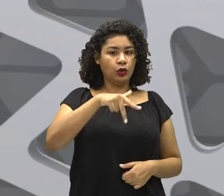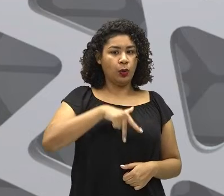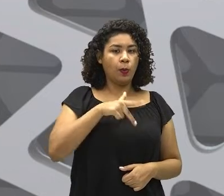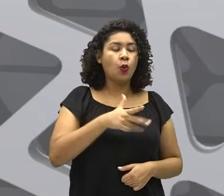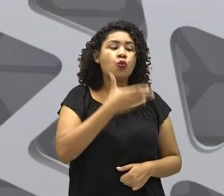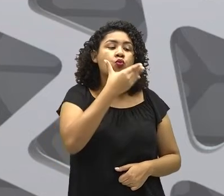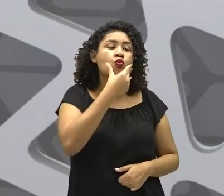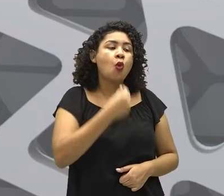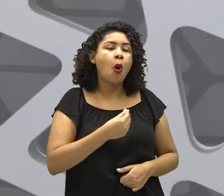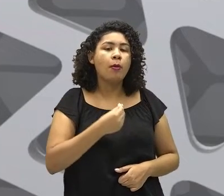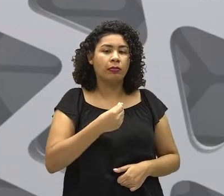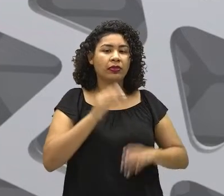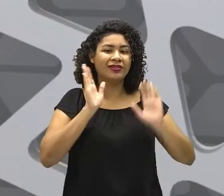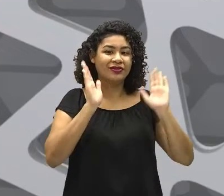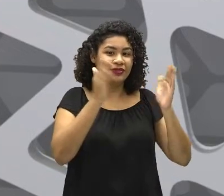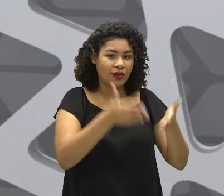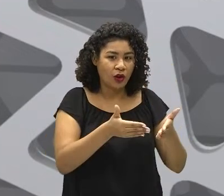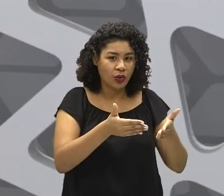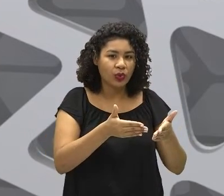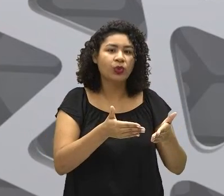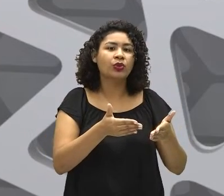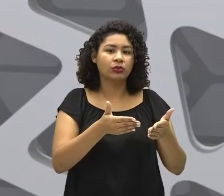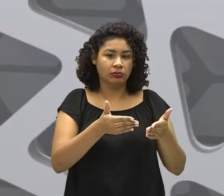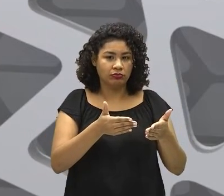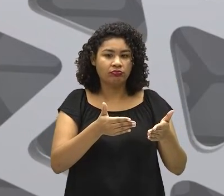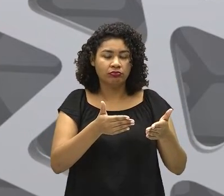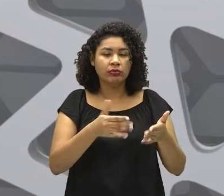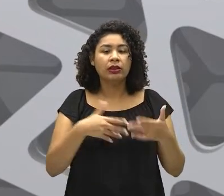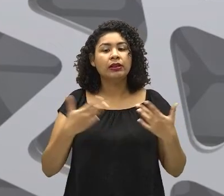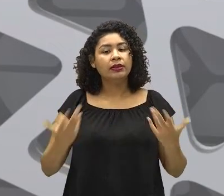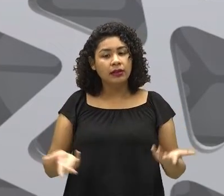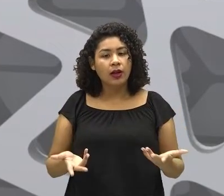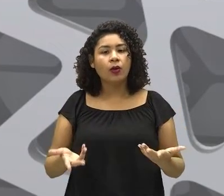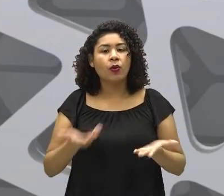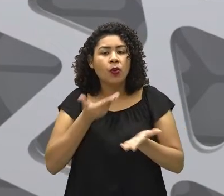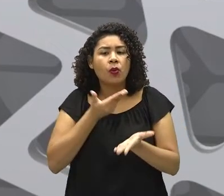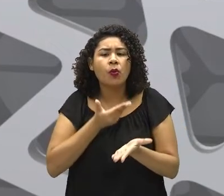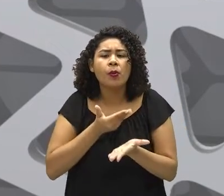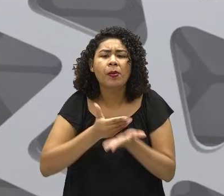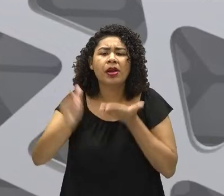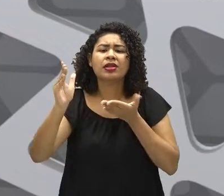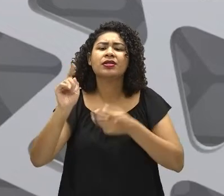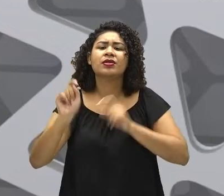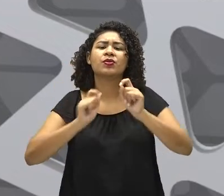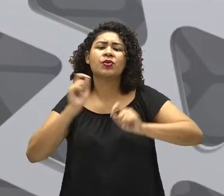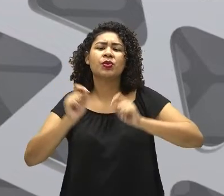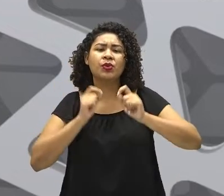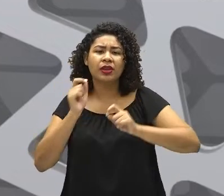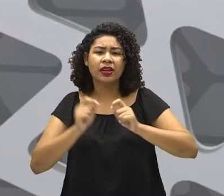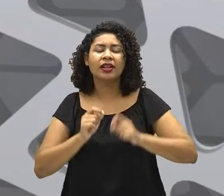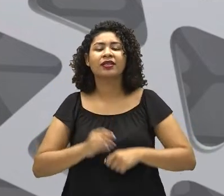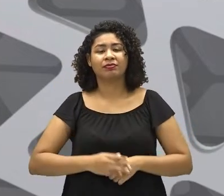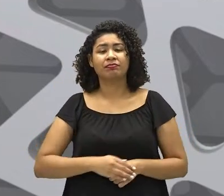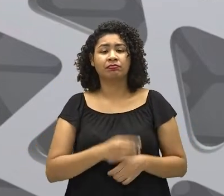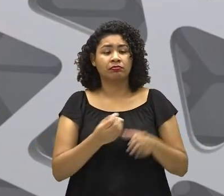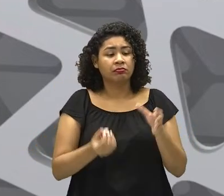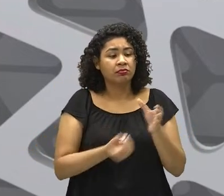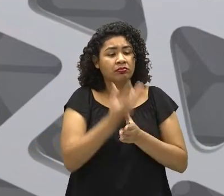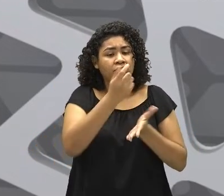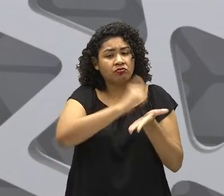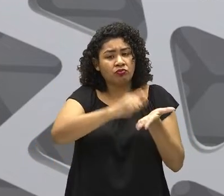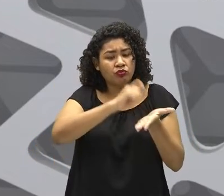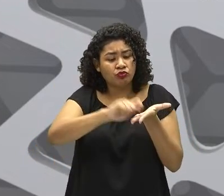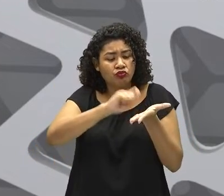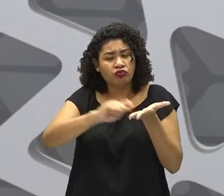como sendo essa obra-prima e centro do universo, vai começar a aparecer também nas formas de produções